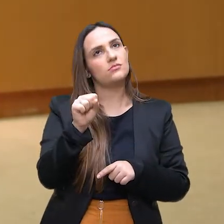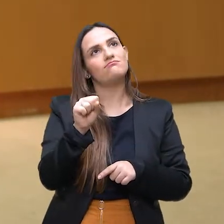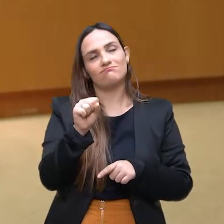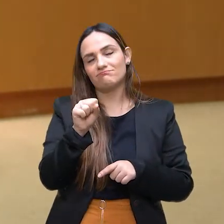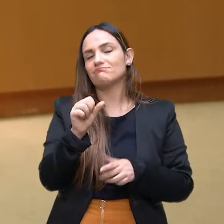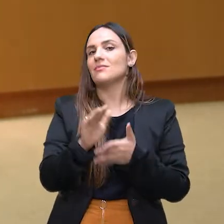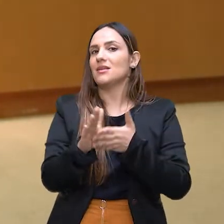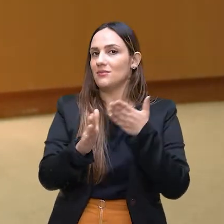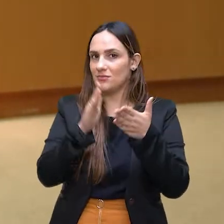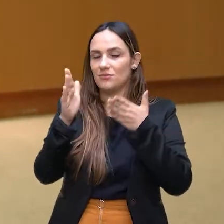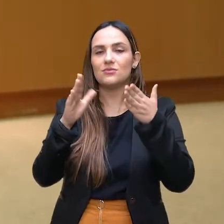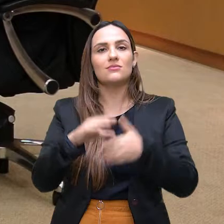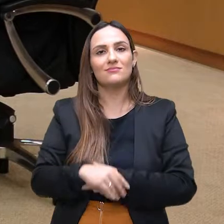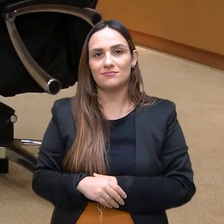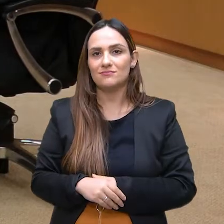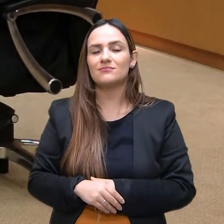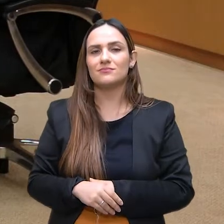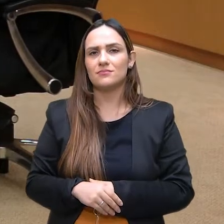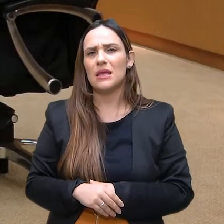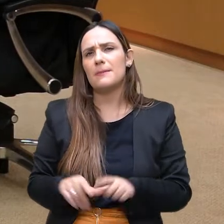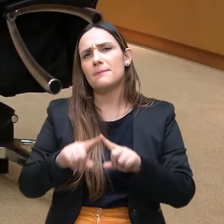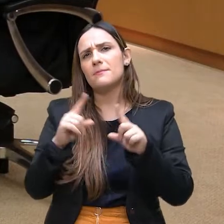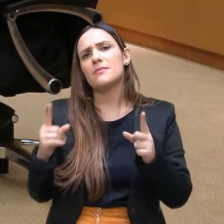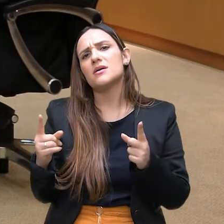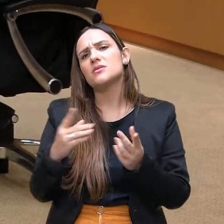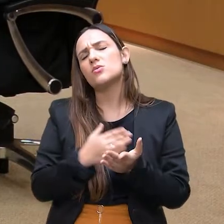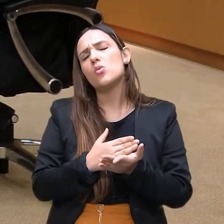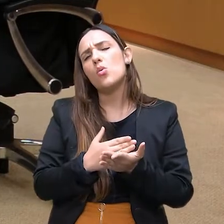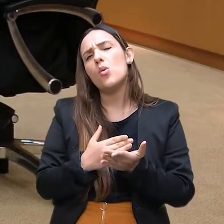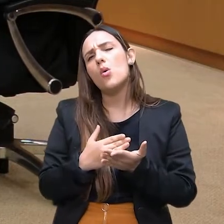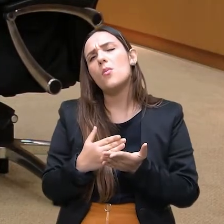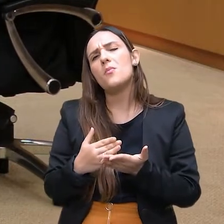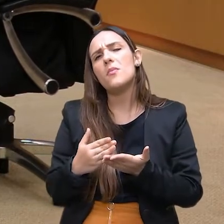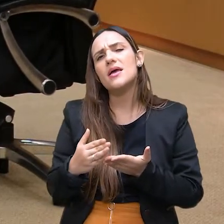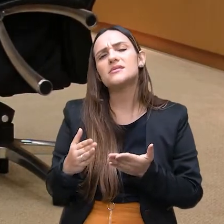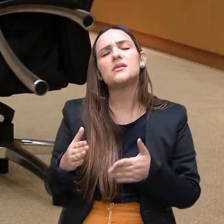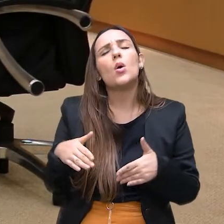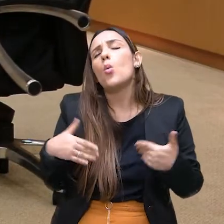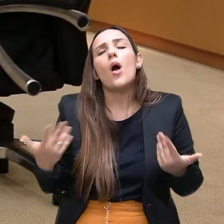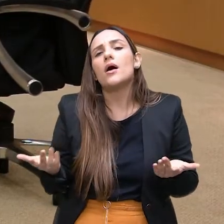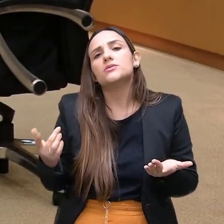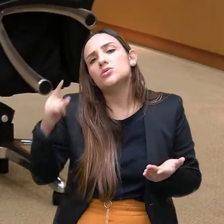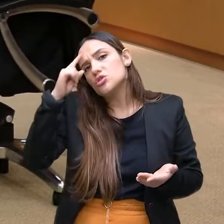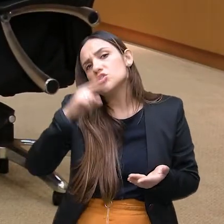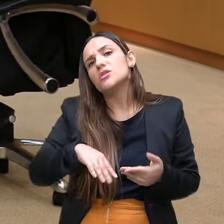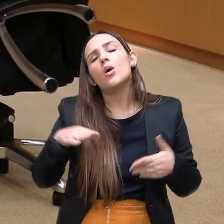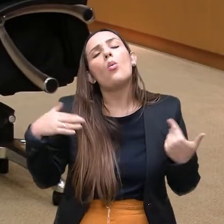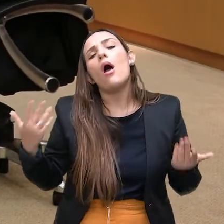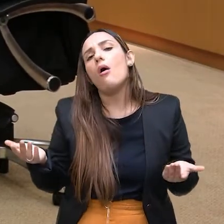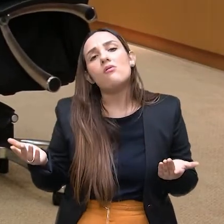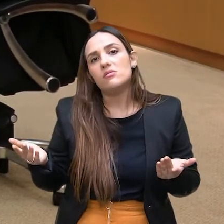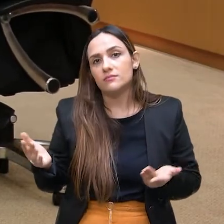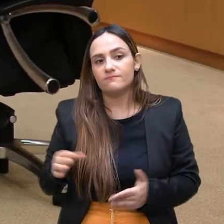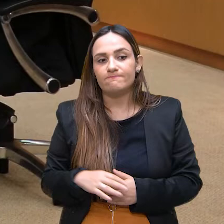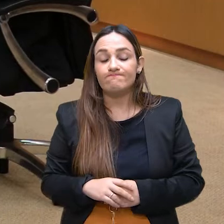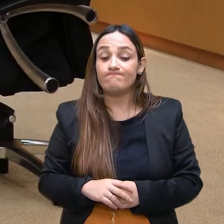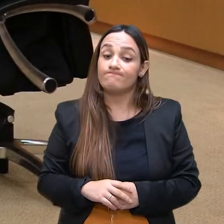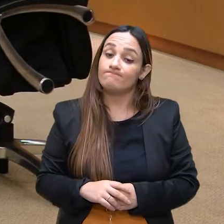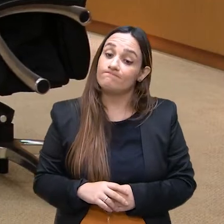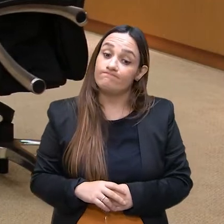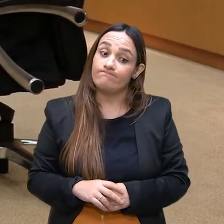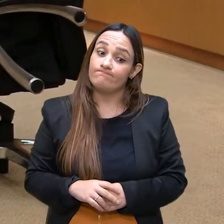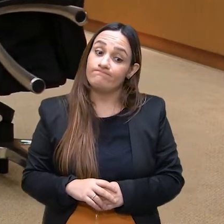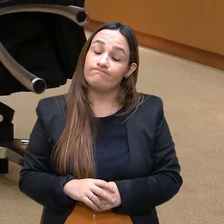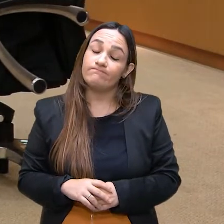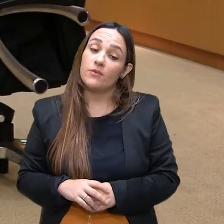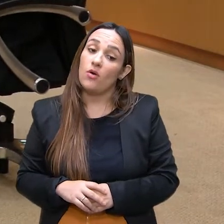tentando conciliar, isso deve estar efetivamente funcionando quando? Qual que é a previsão, qual é a perspectiva? Então, nós